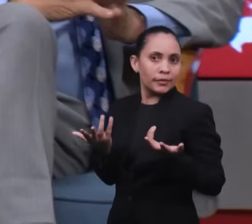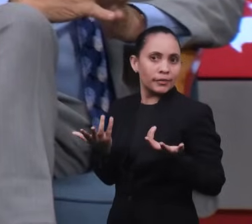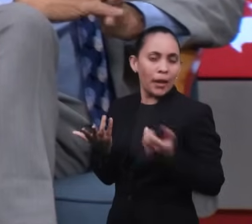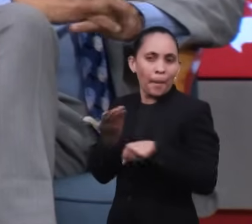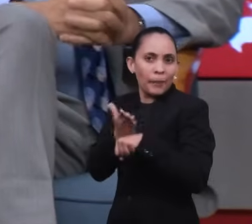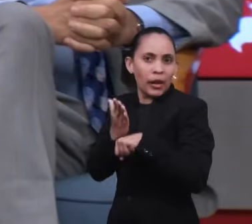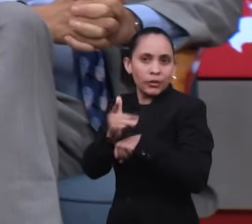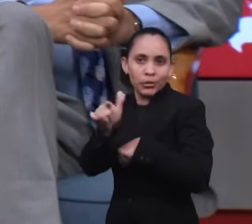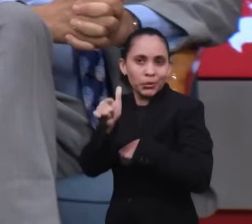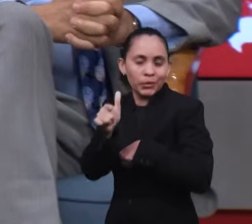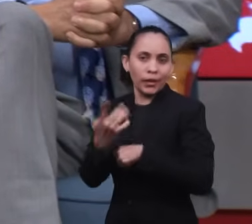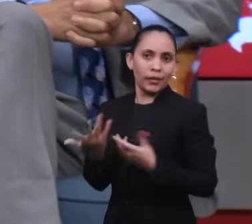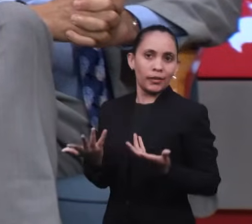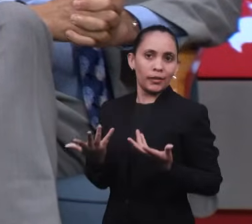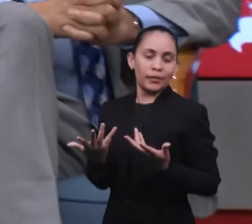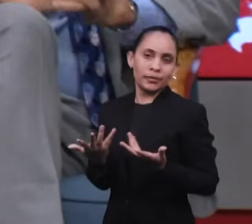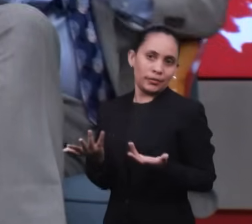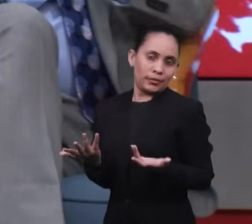aquilo que o Senhor te deu.